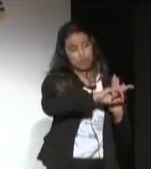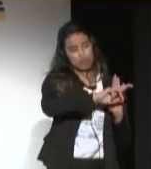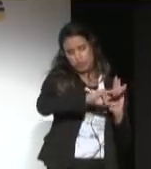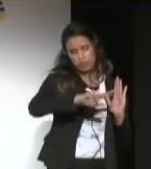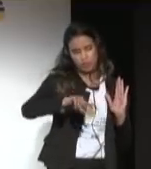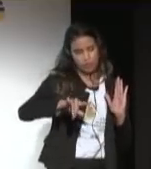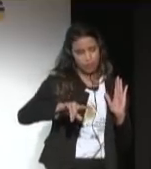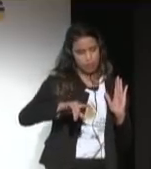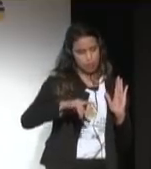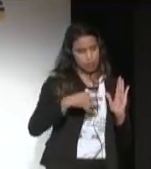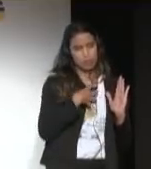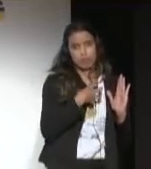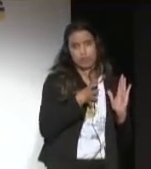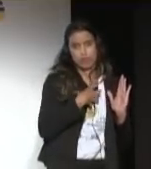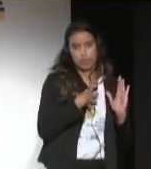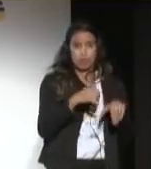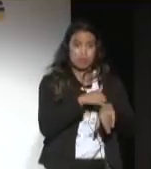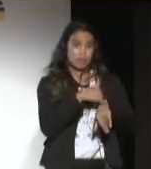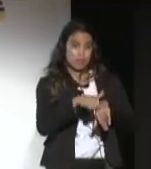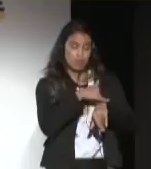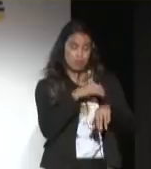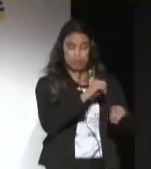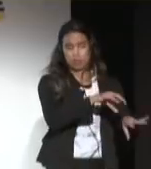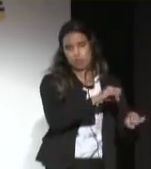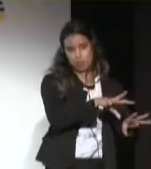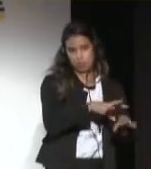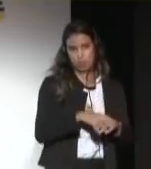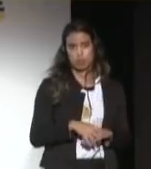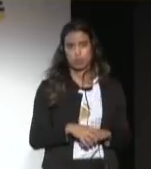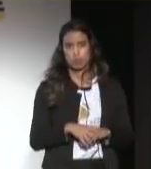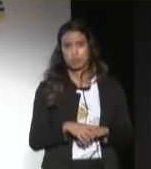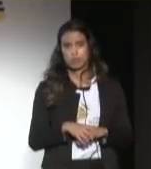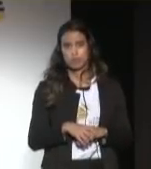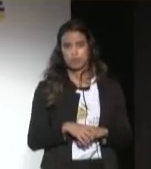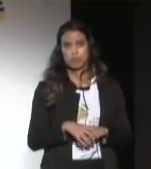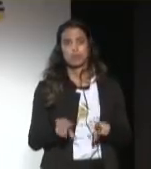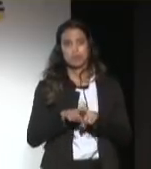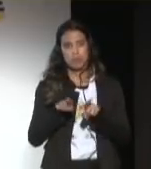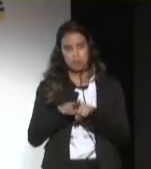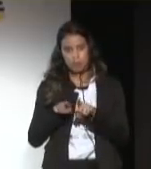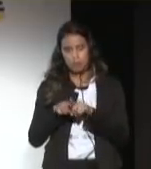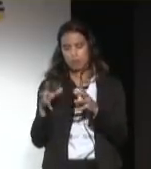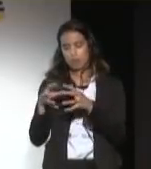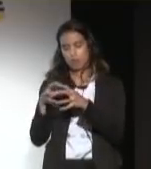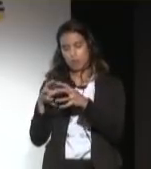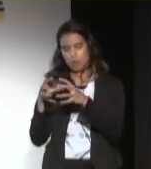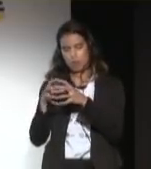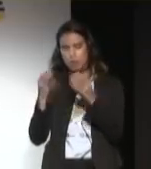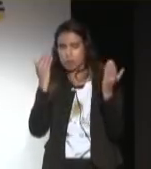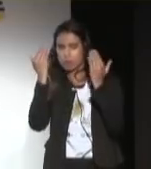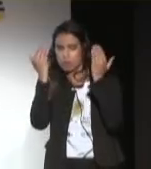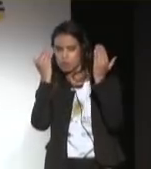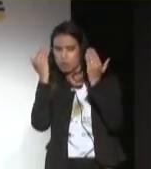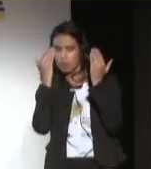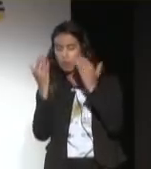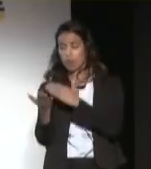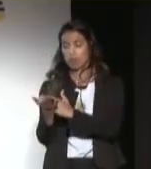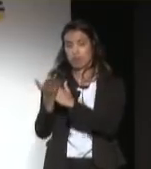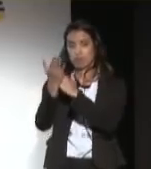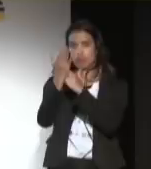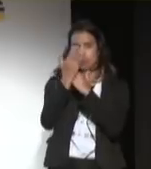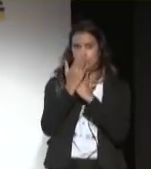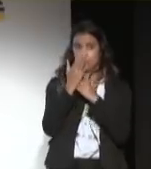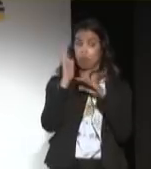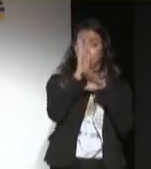currículos e estratégias de ensino. Nós temos coaches que ajudam esse pessoal fazendo follow-up para